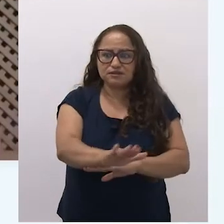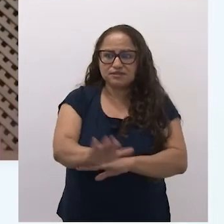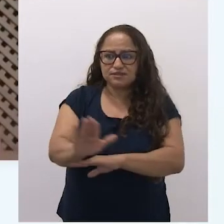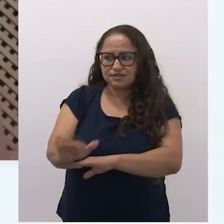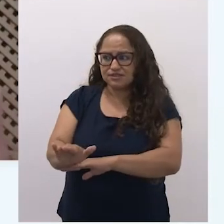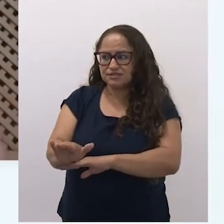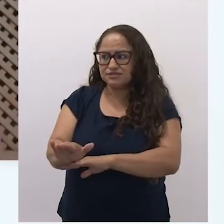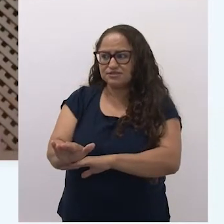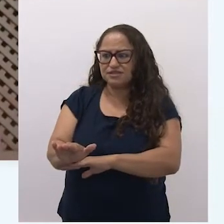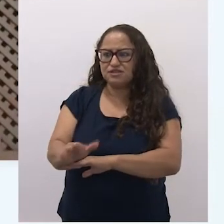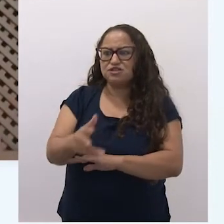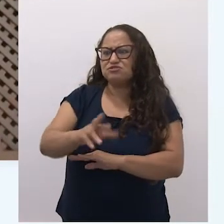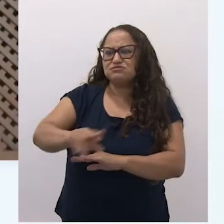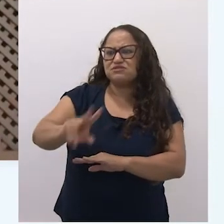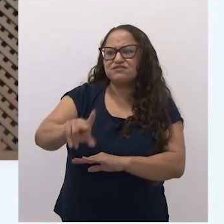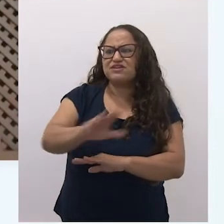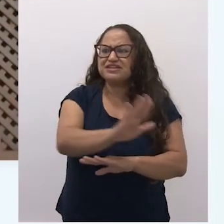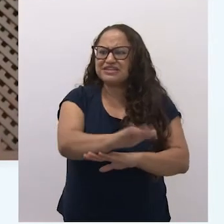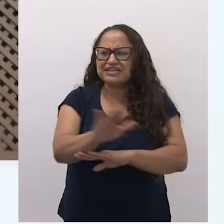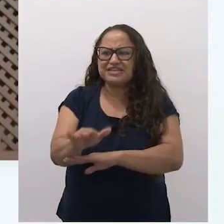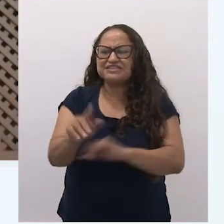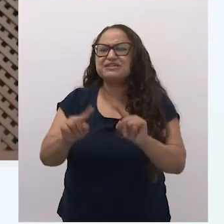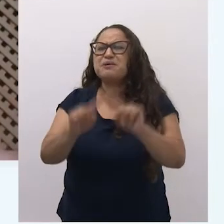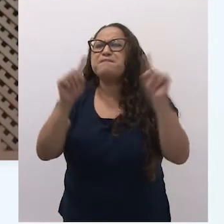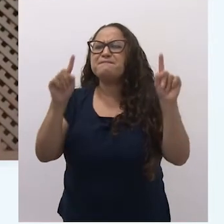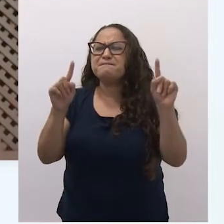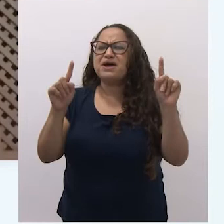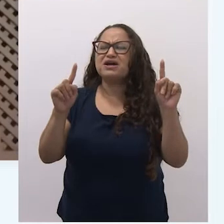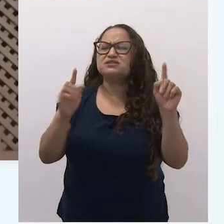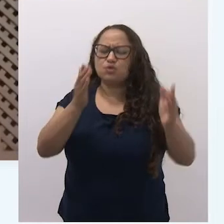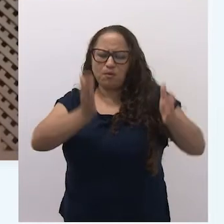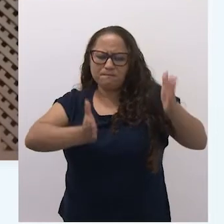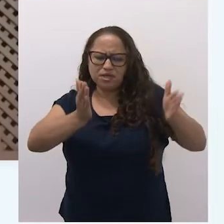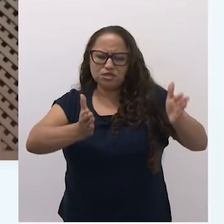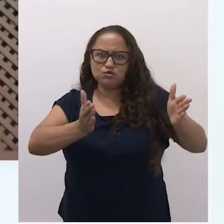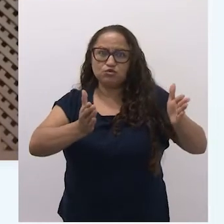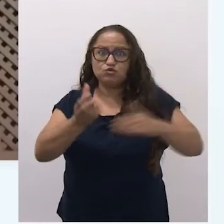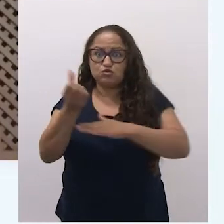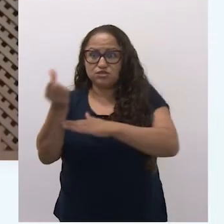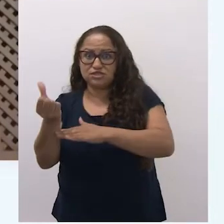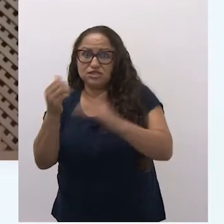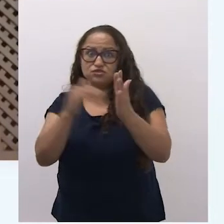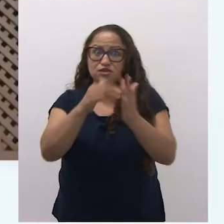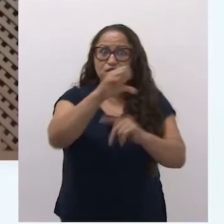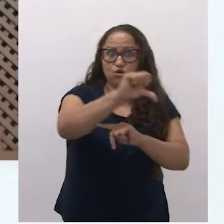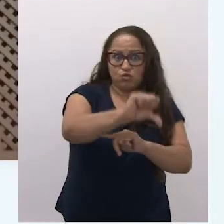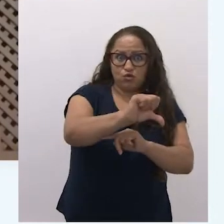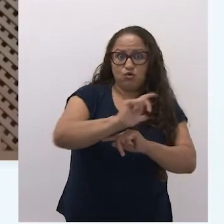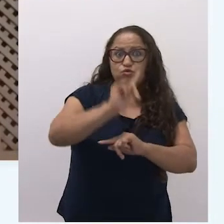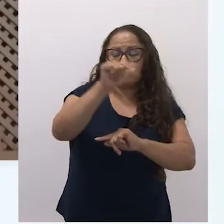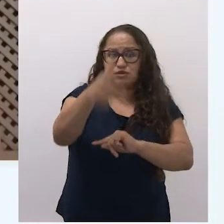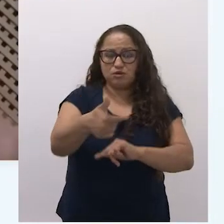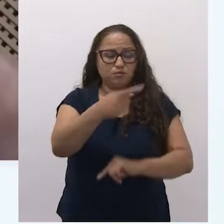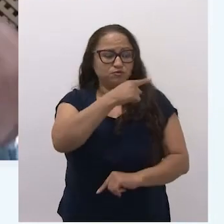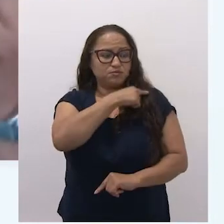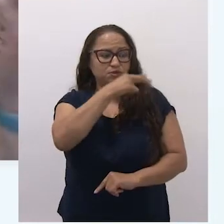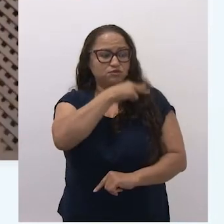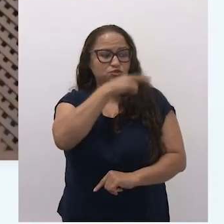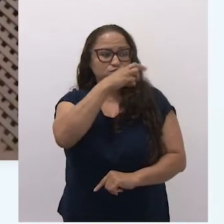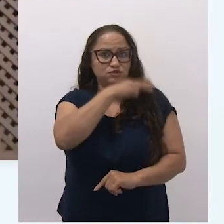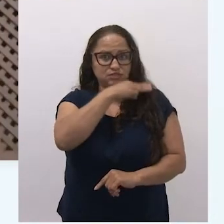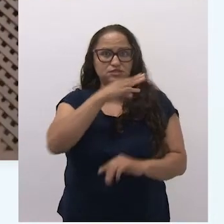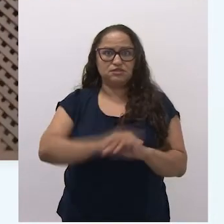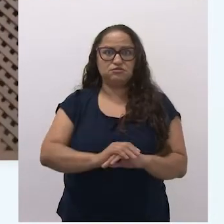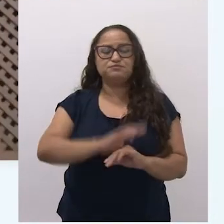vou falar criança, né? Nós estamos falando de uma fase do sexto ano ao nono ano e depois do ensino médio, então nós estamos falando